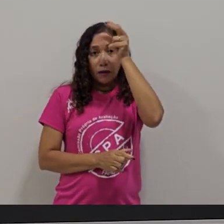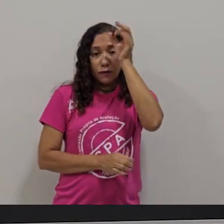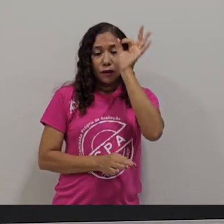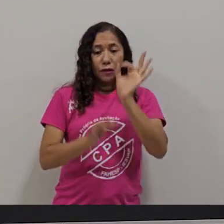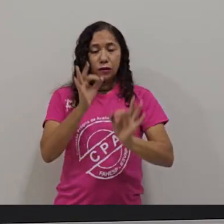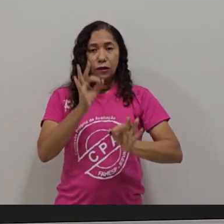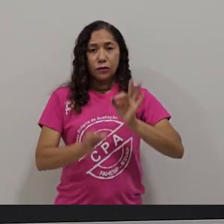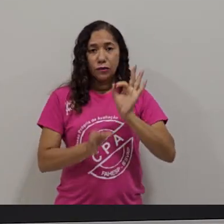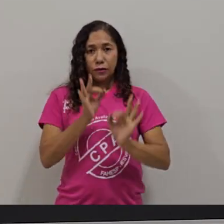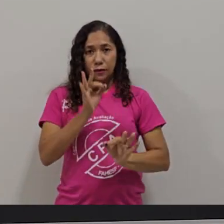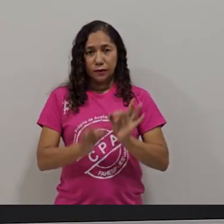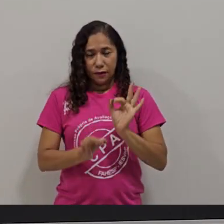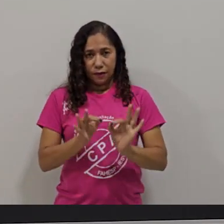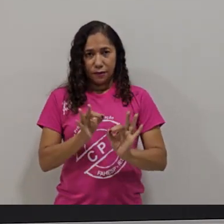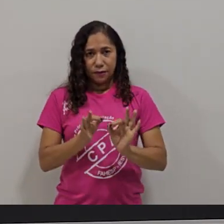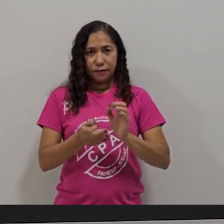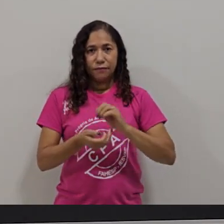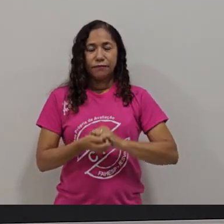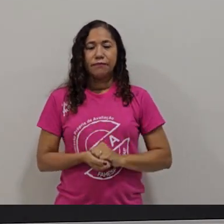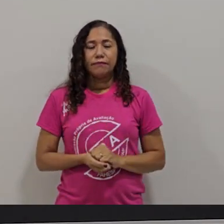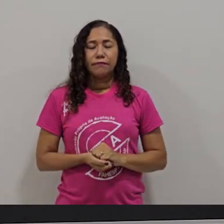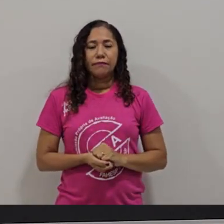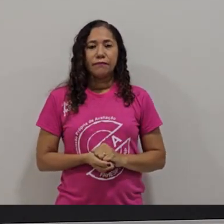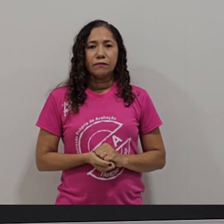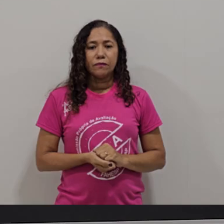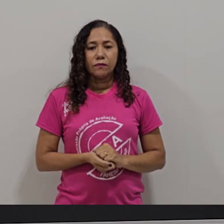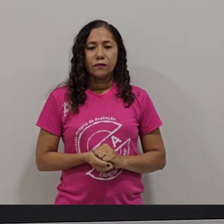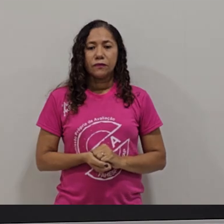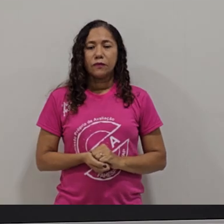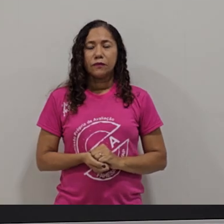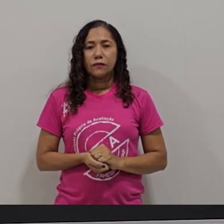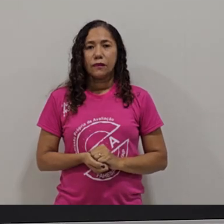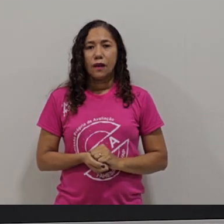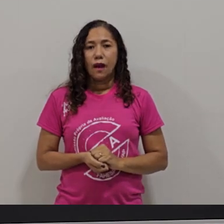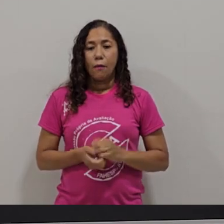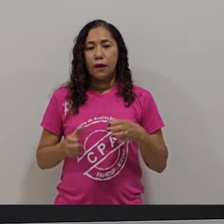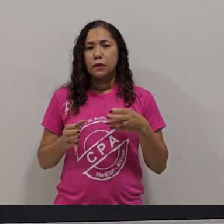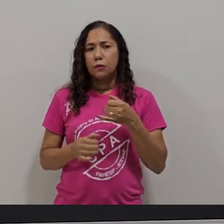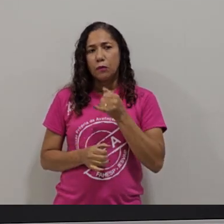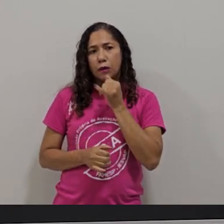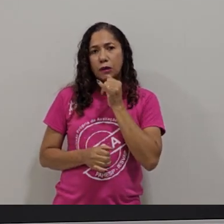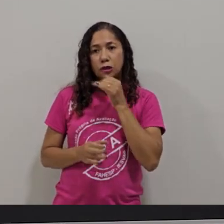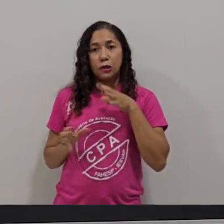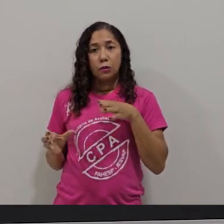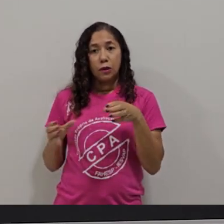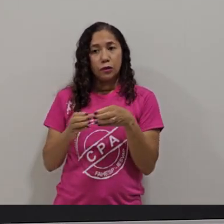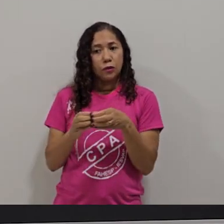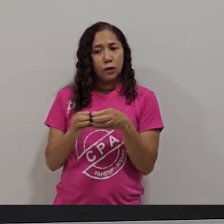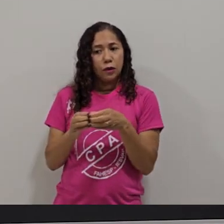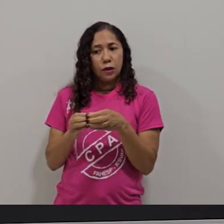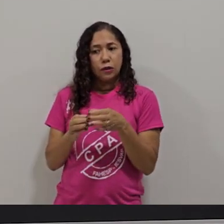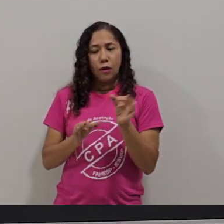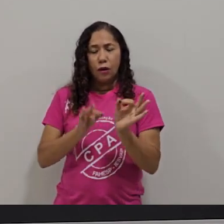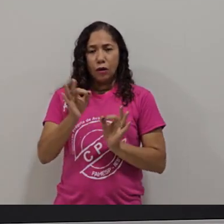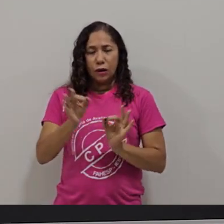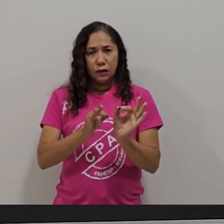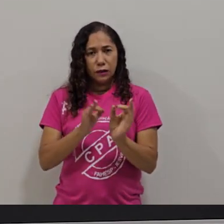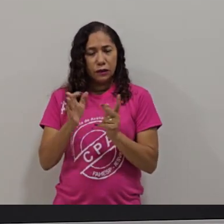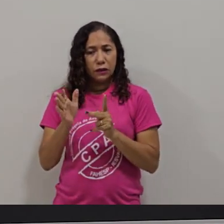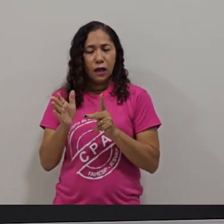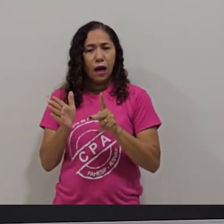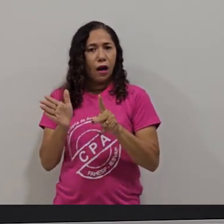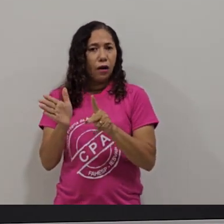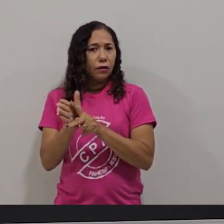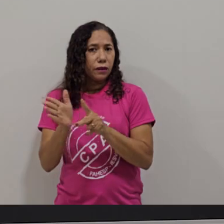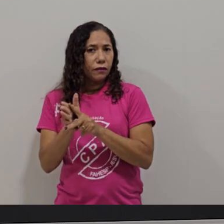ao judiciário, né? É um pontapé inicial, né? Mas uma outra turma, por exemplo, pode fazer um trabalho voltado para